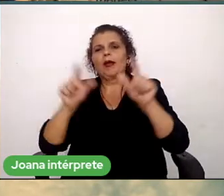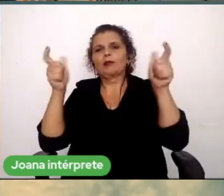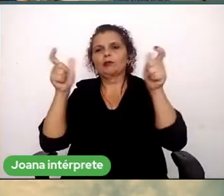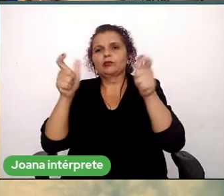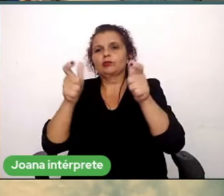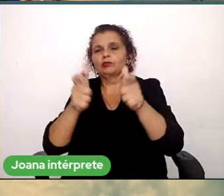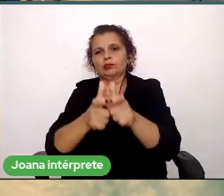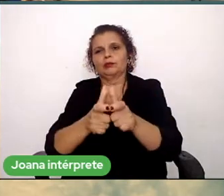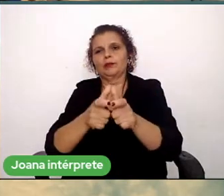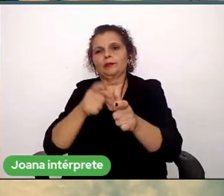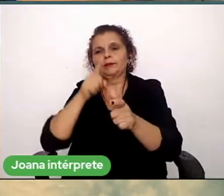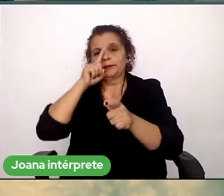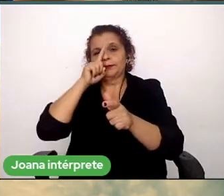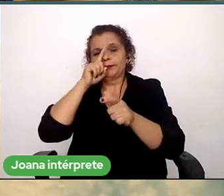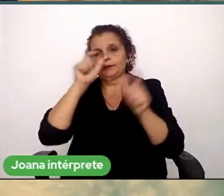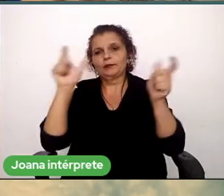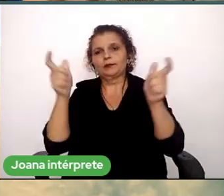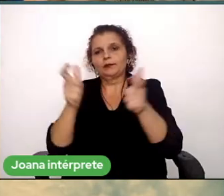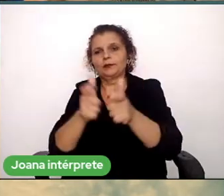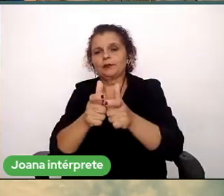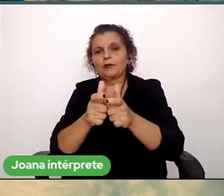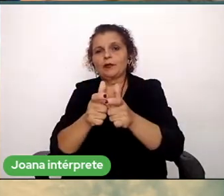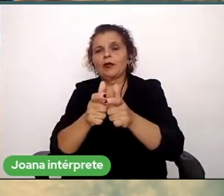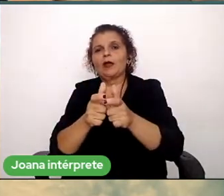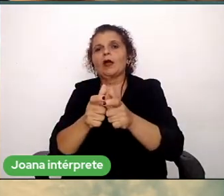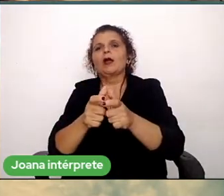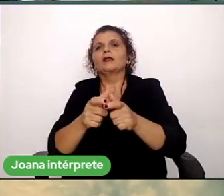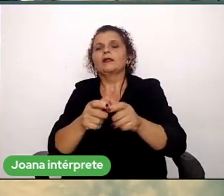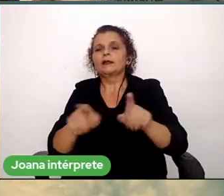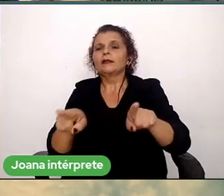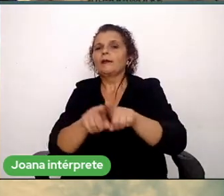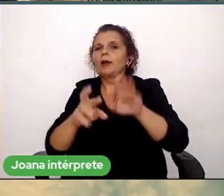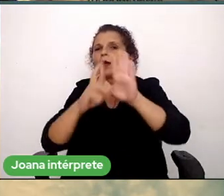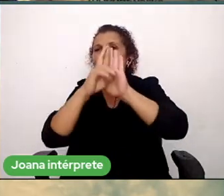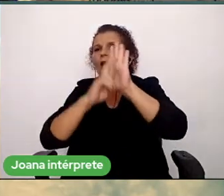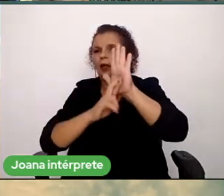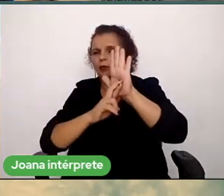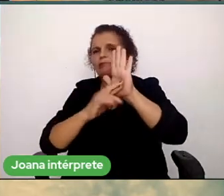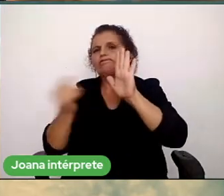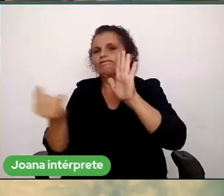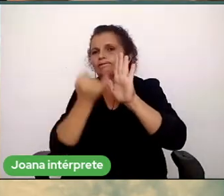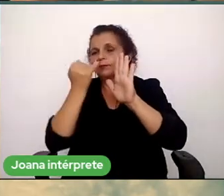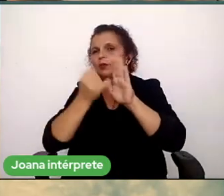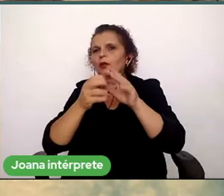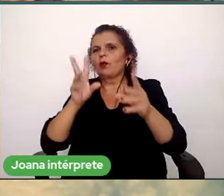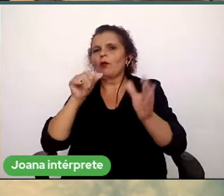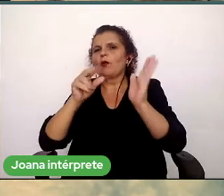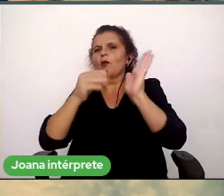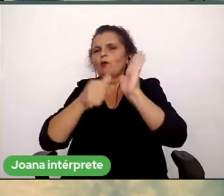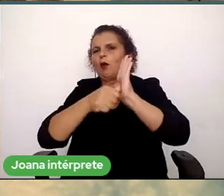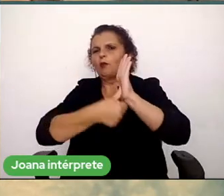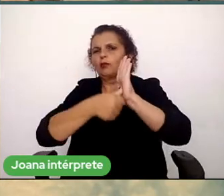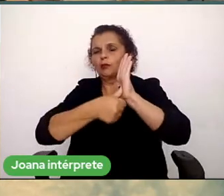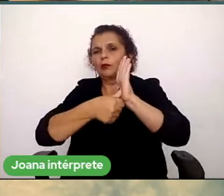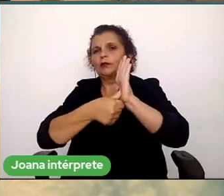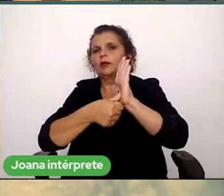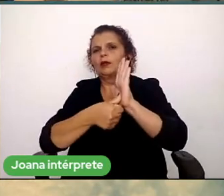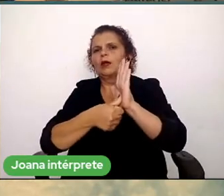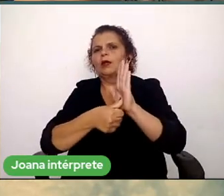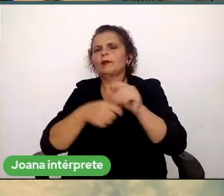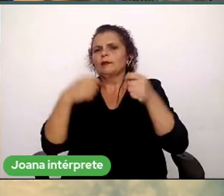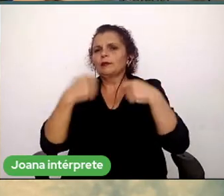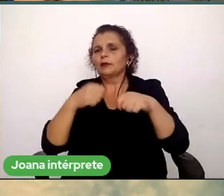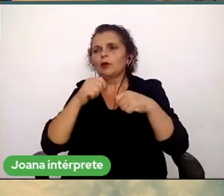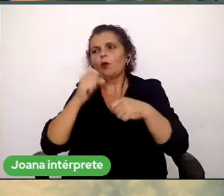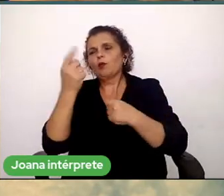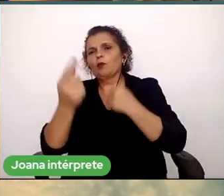tomadas a Contando os relatórios são a maneira de formalizar essa comunicação Em alguns momentos eles são mais necessários